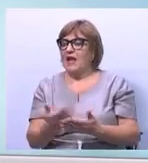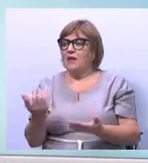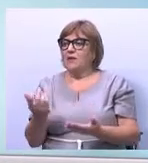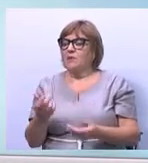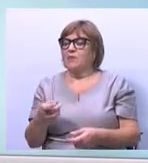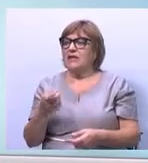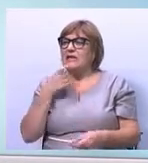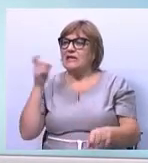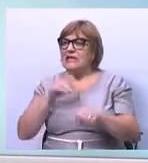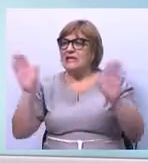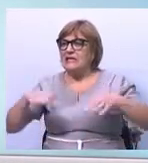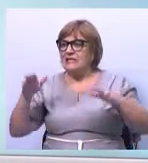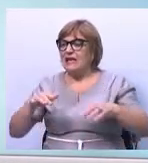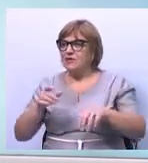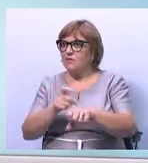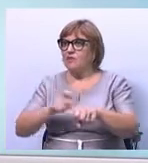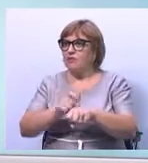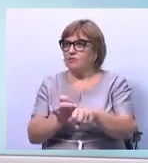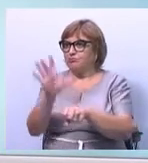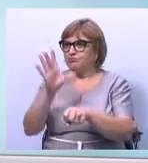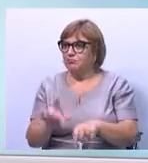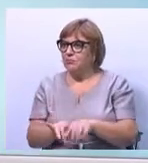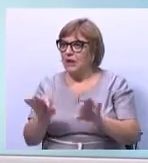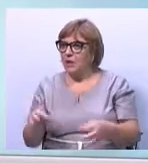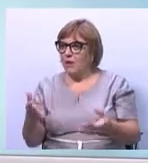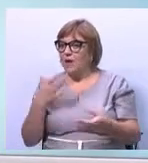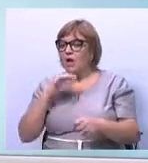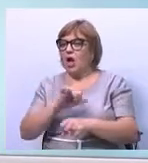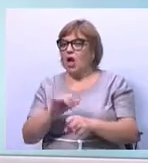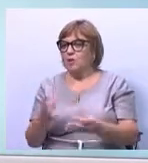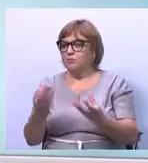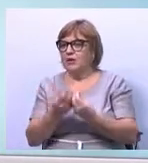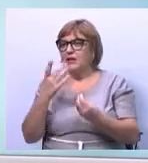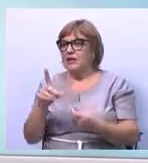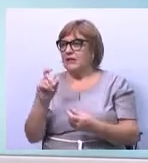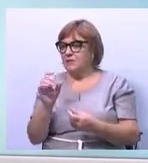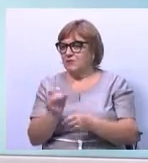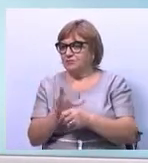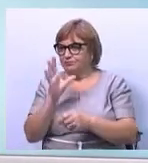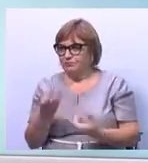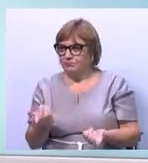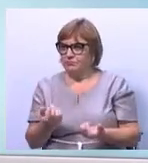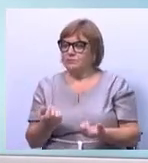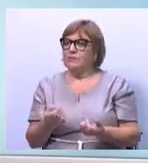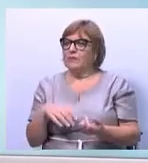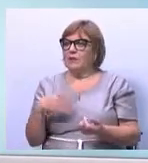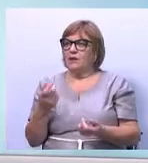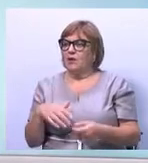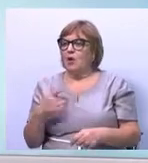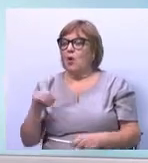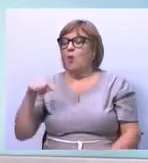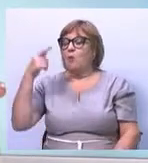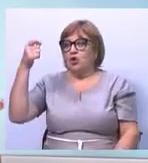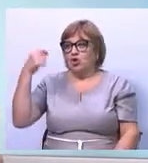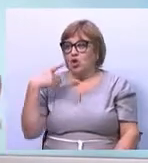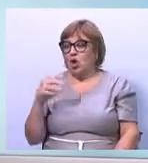exemplo, em que basta colocar o óleo vegetal juntamente com o óleo essencial e temos um spray repelente, por exemplo, ou um pós-solar. Ou